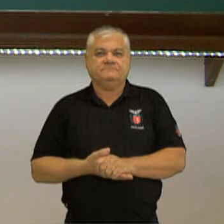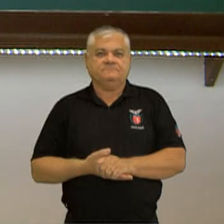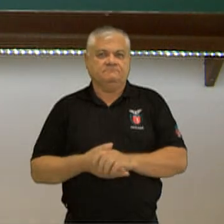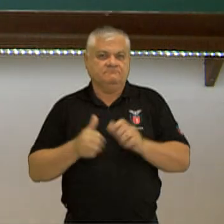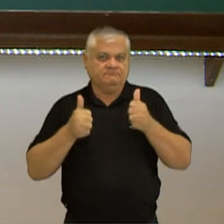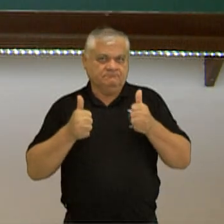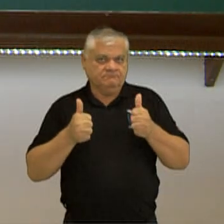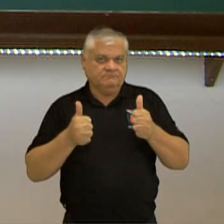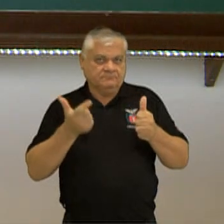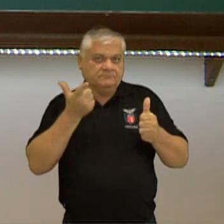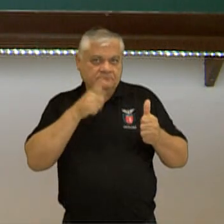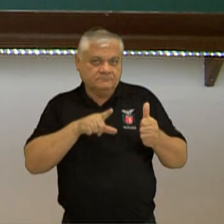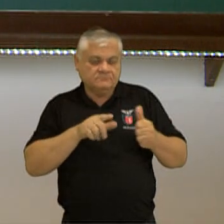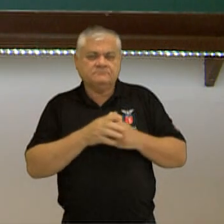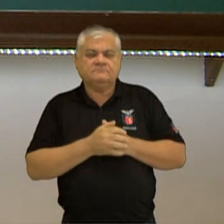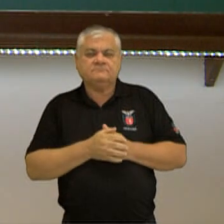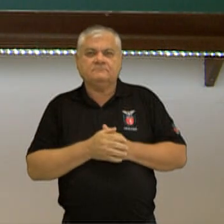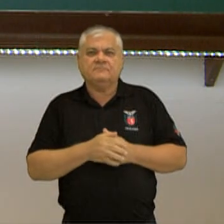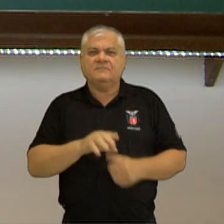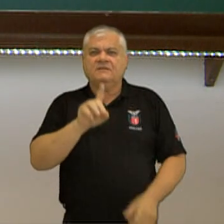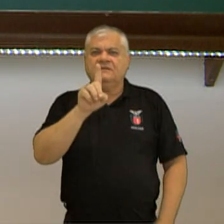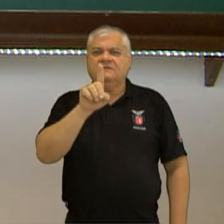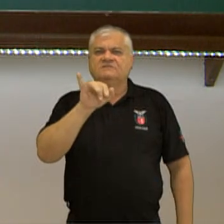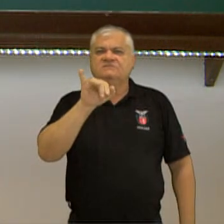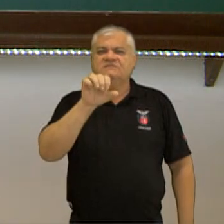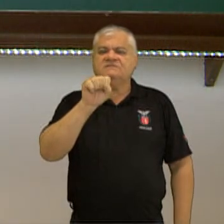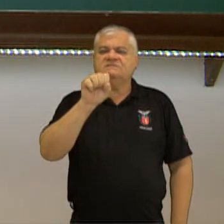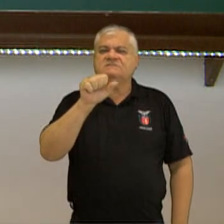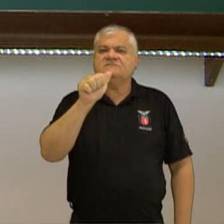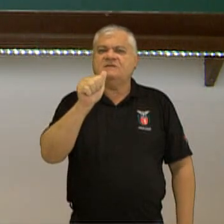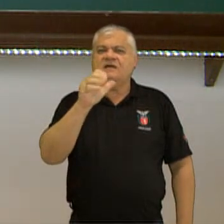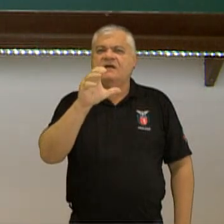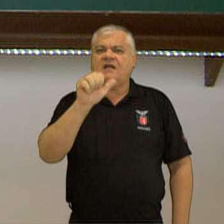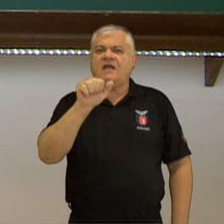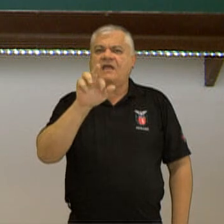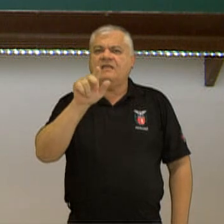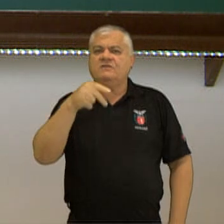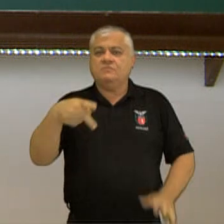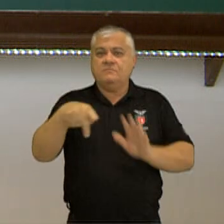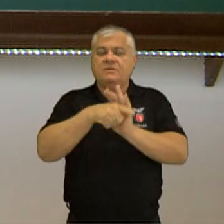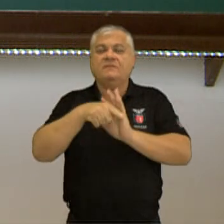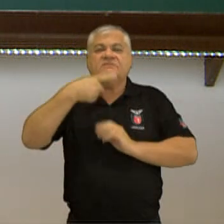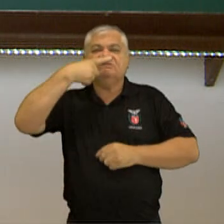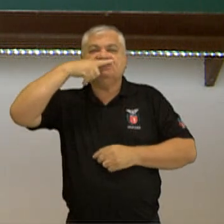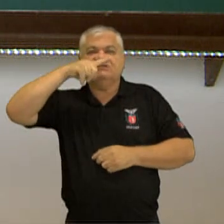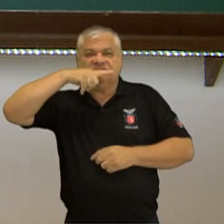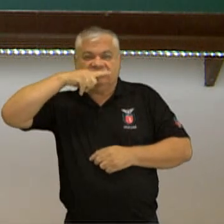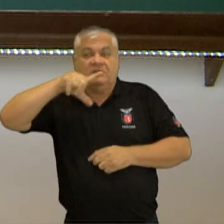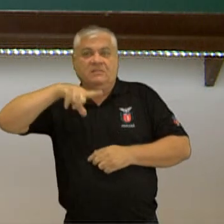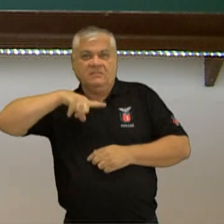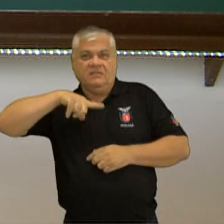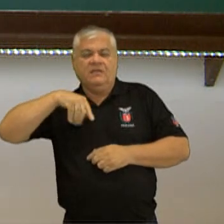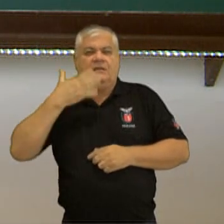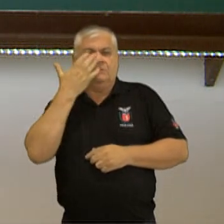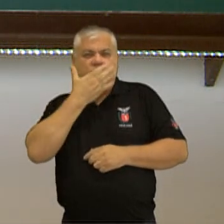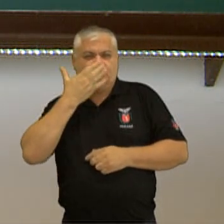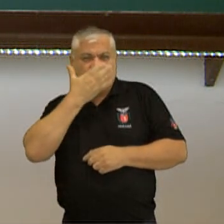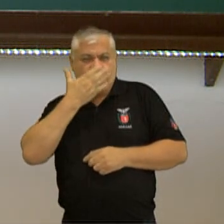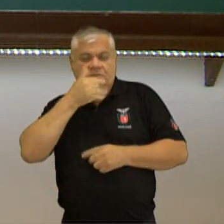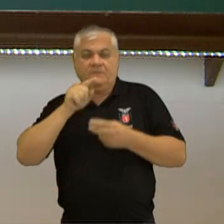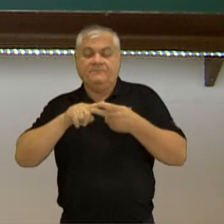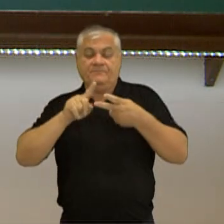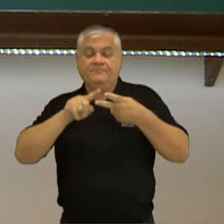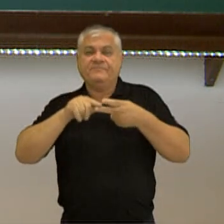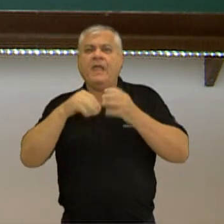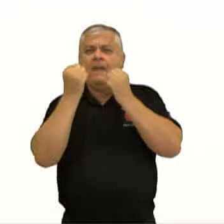Muito bem, gente. O disacarídeo, né, que está presente na cana-de-açúcar, mas também no milho, na